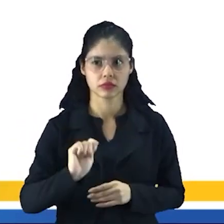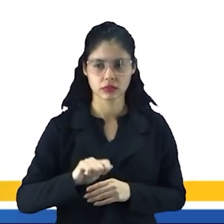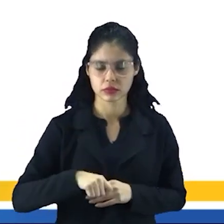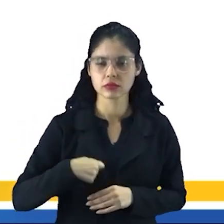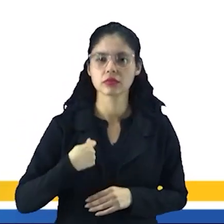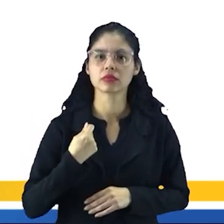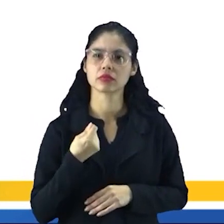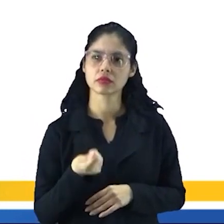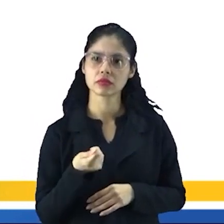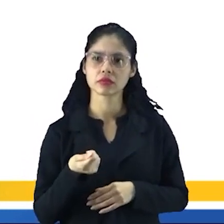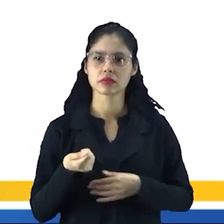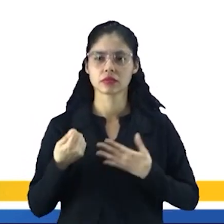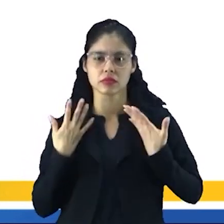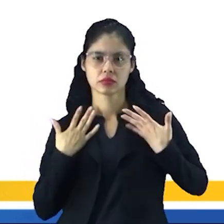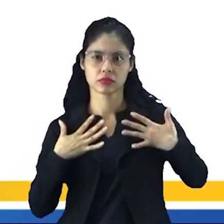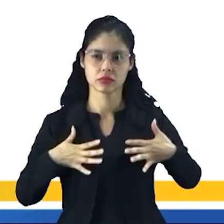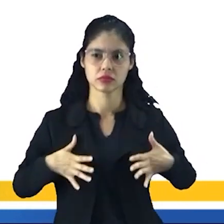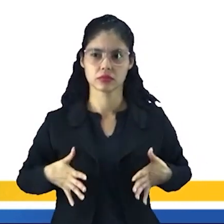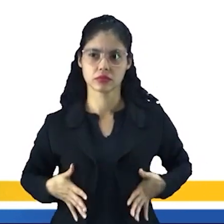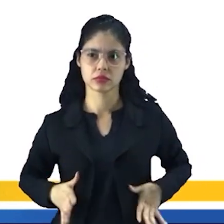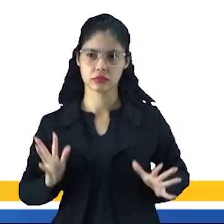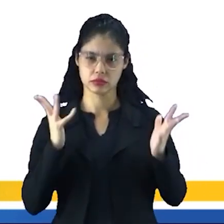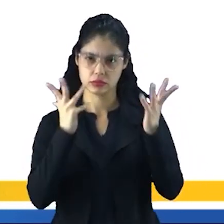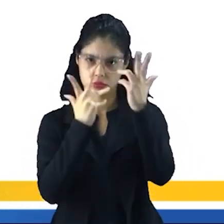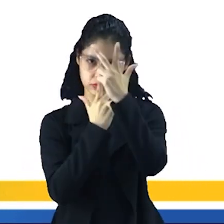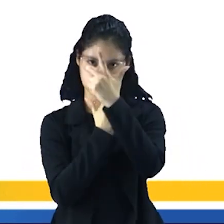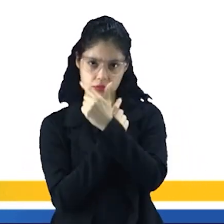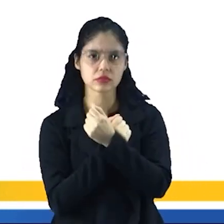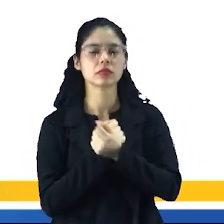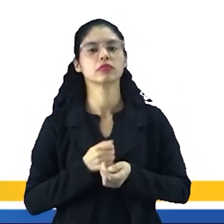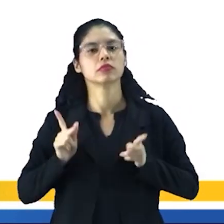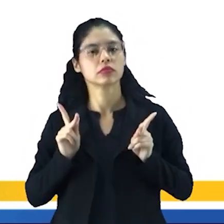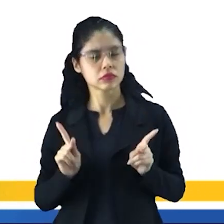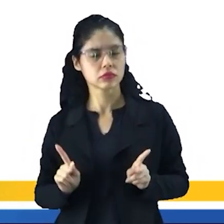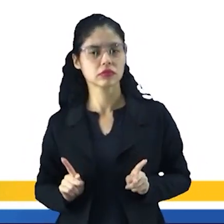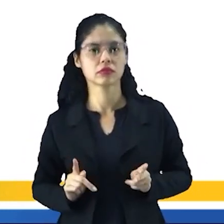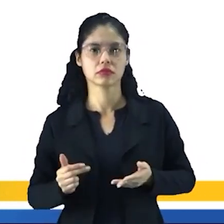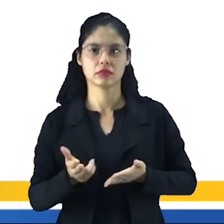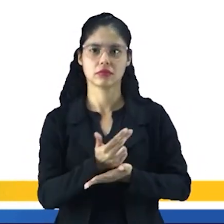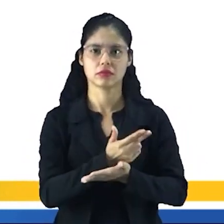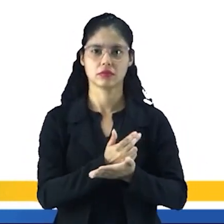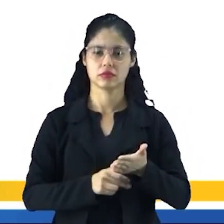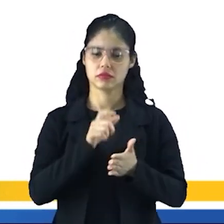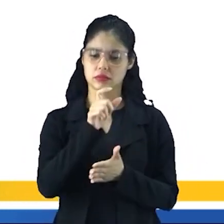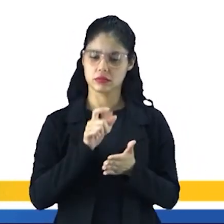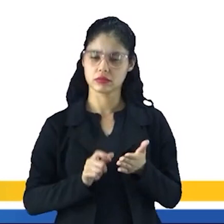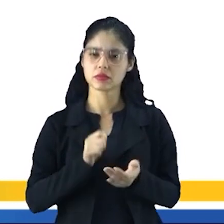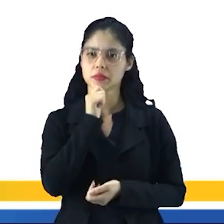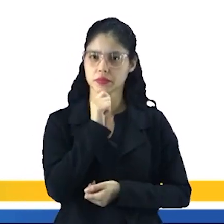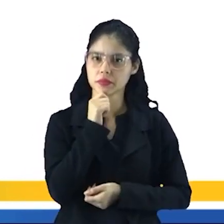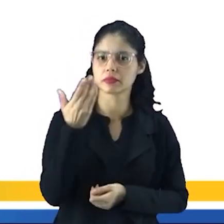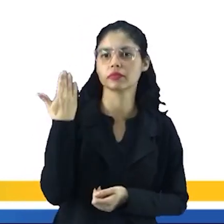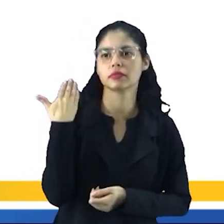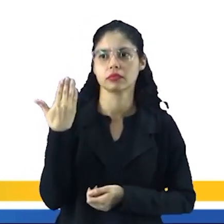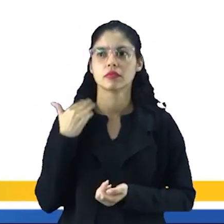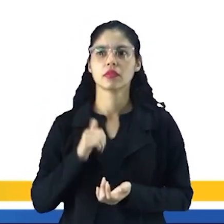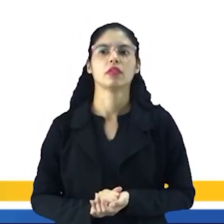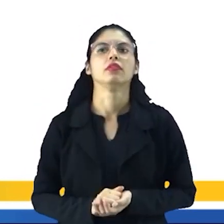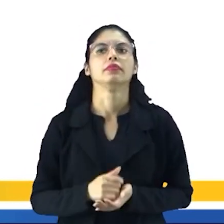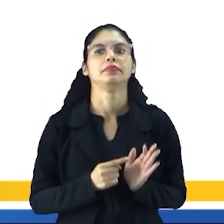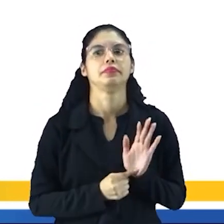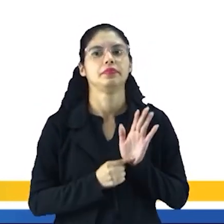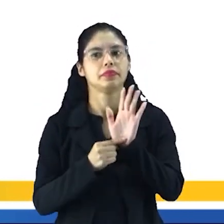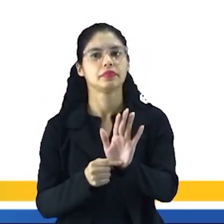símbolo, né, da sensualidade, da beleza, do comportamento artístico da época. E essa obra